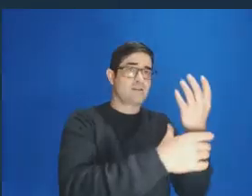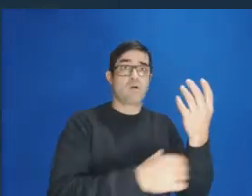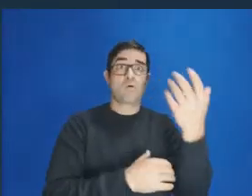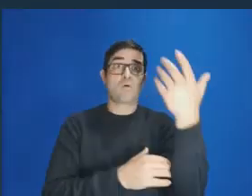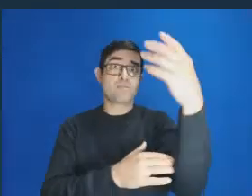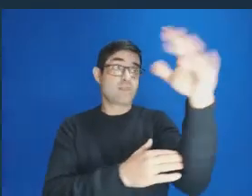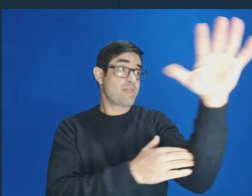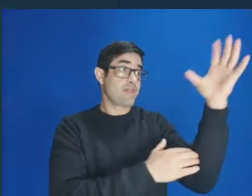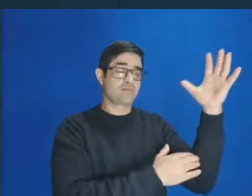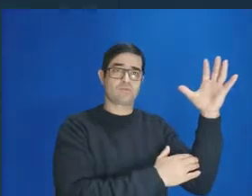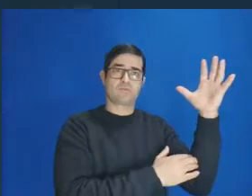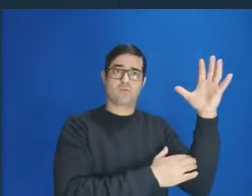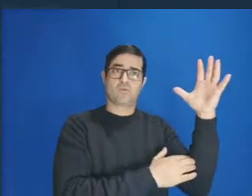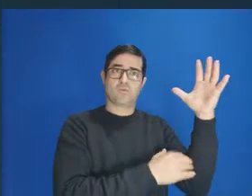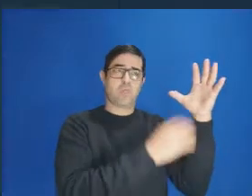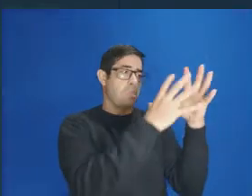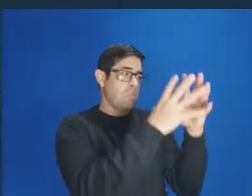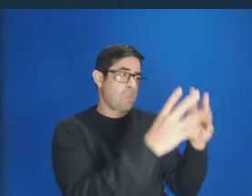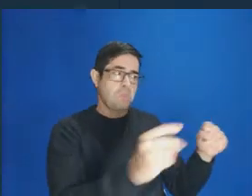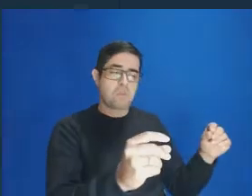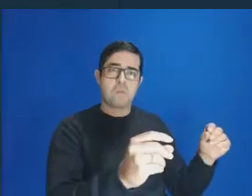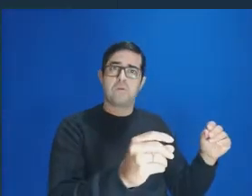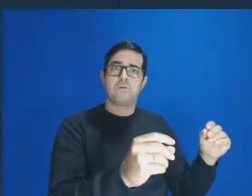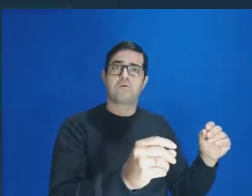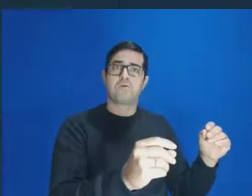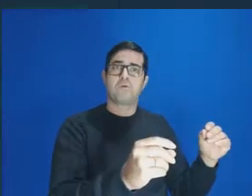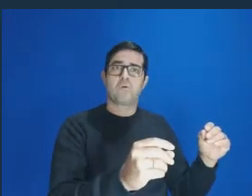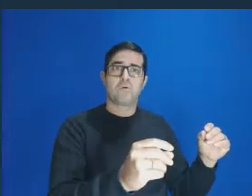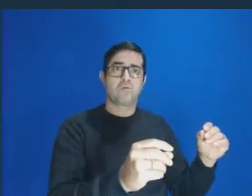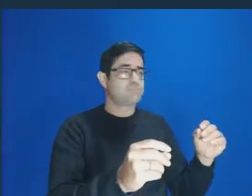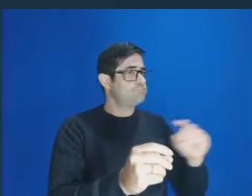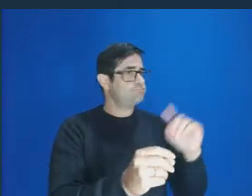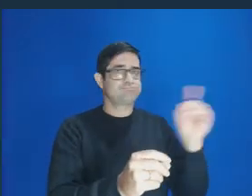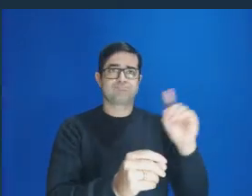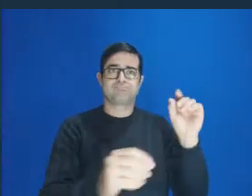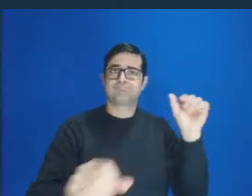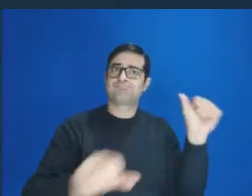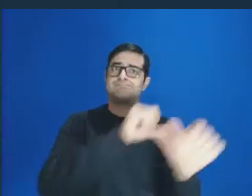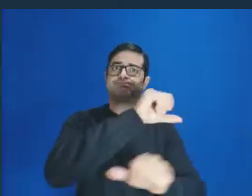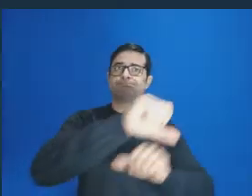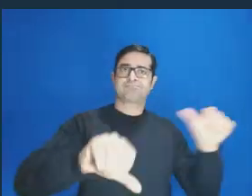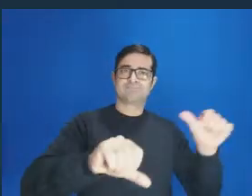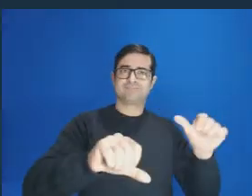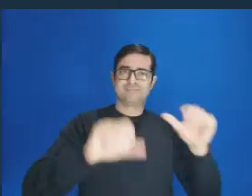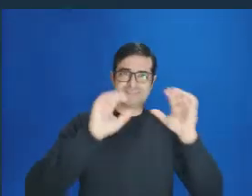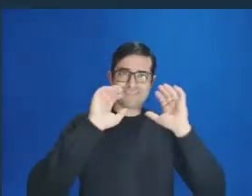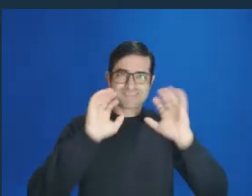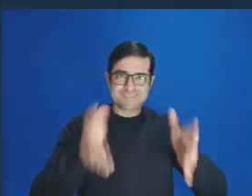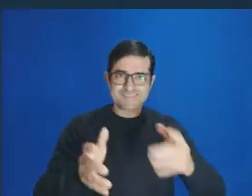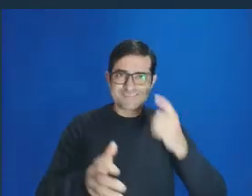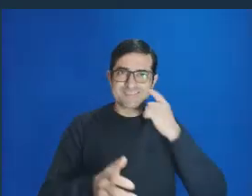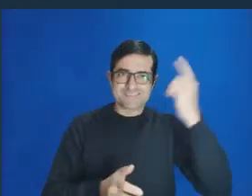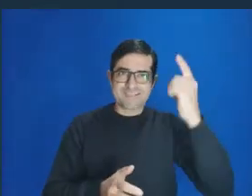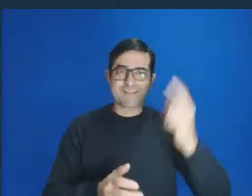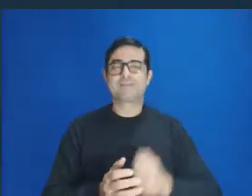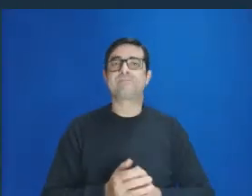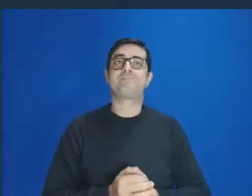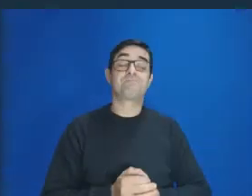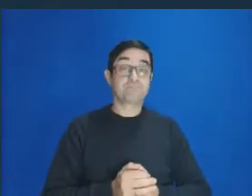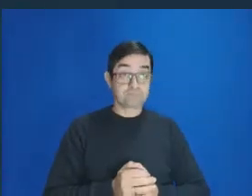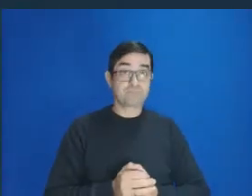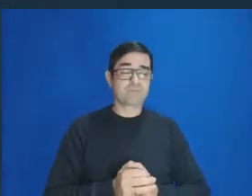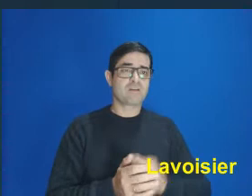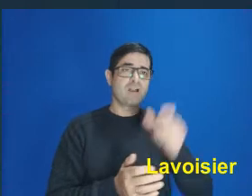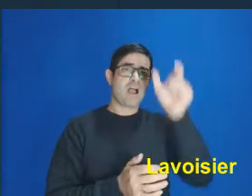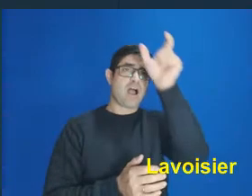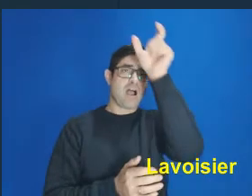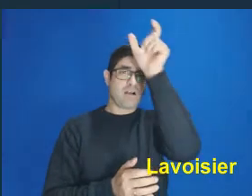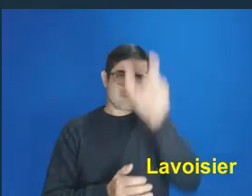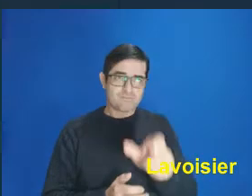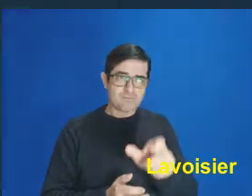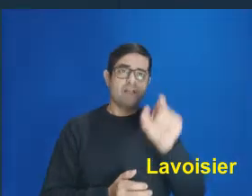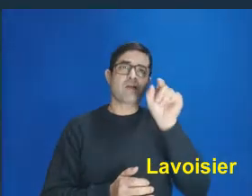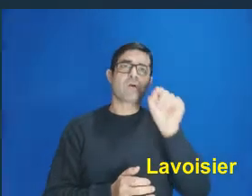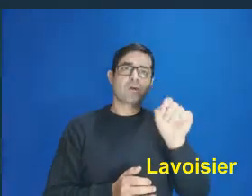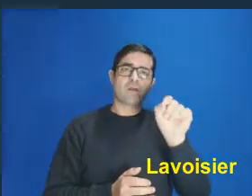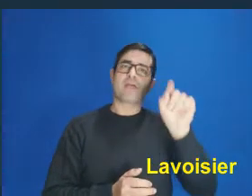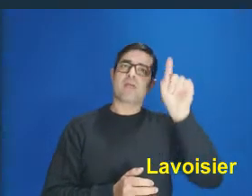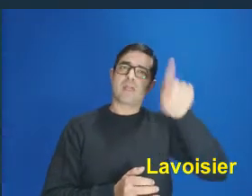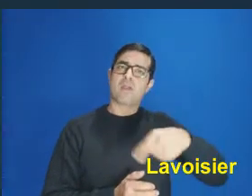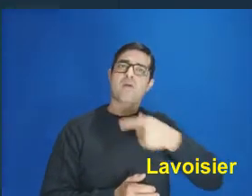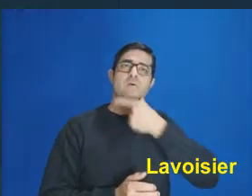é a Lei da Conservação da Massa? Vocês ouviram já uma frase que diz: na natureza nada se cria, nada se perde, tudo se